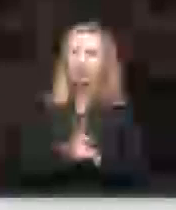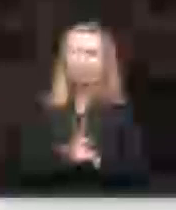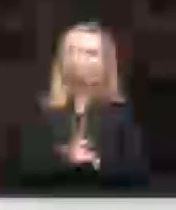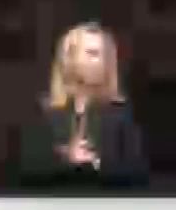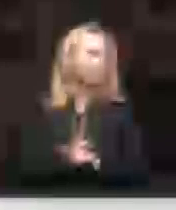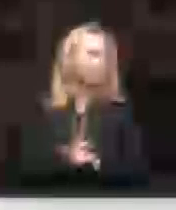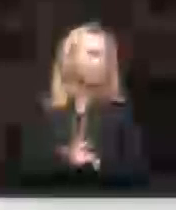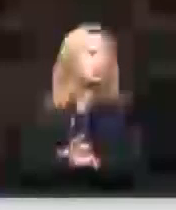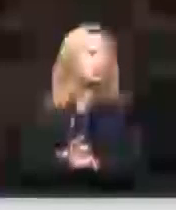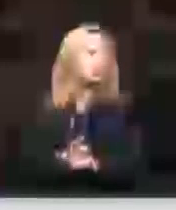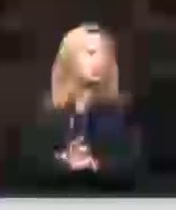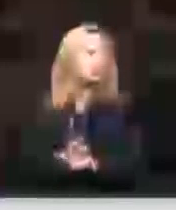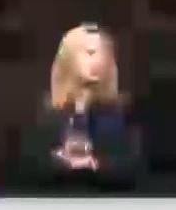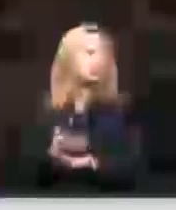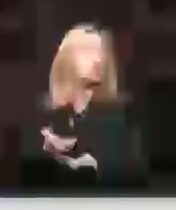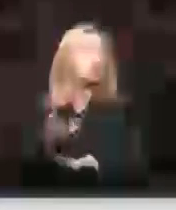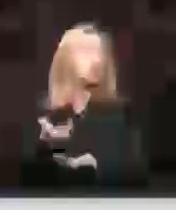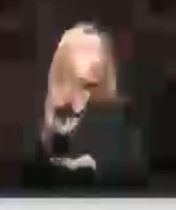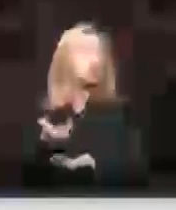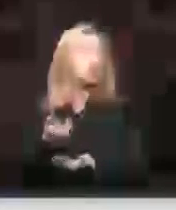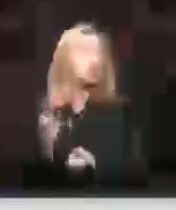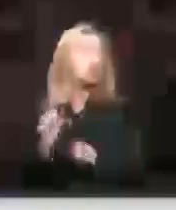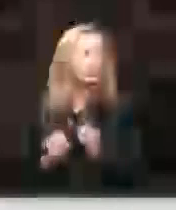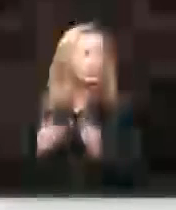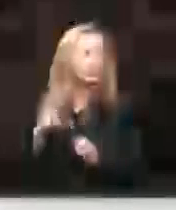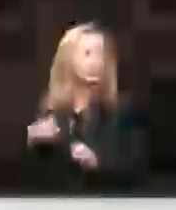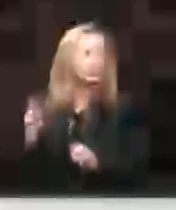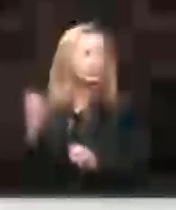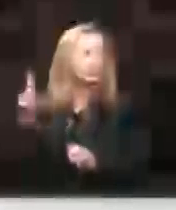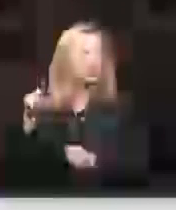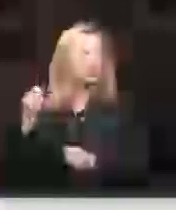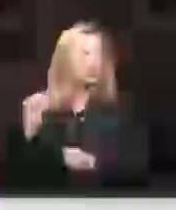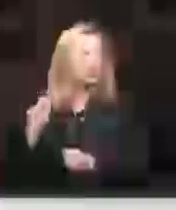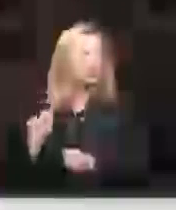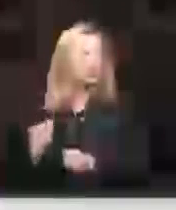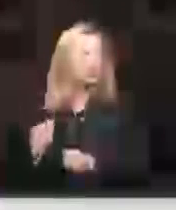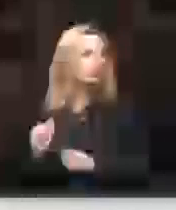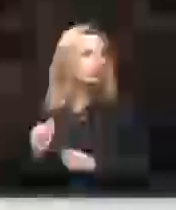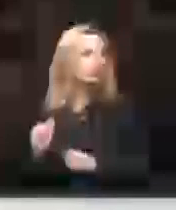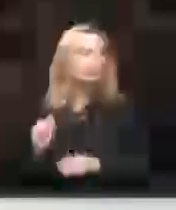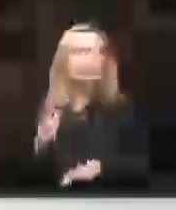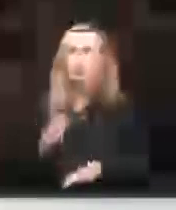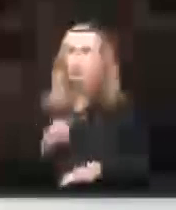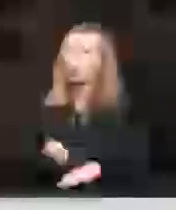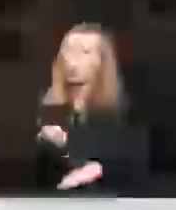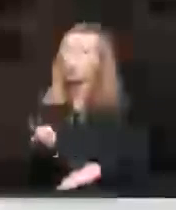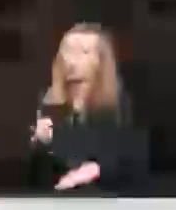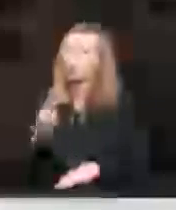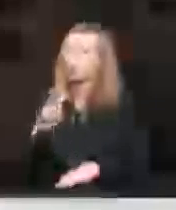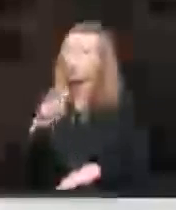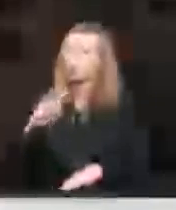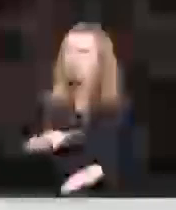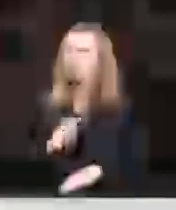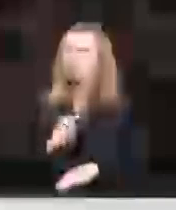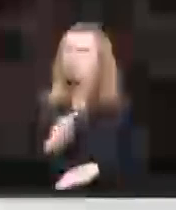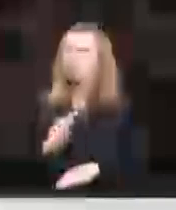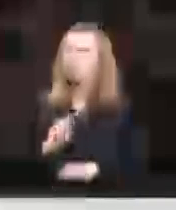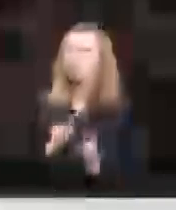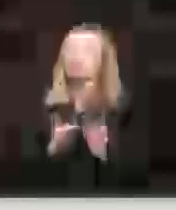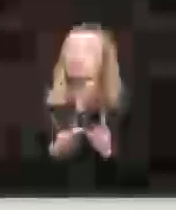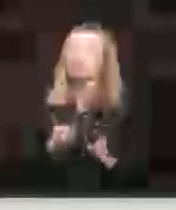ele queria fazer a securitização, quase 1 bilhão, para vender por 100 milhões, a quem? Aos bancos.